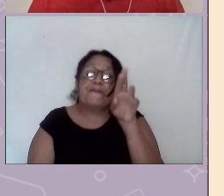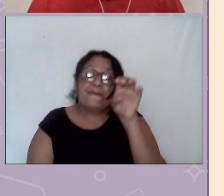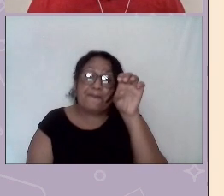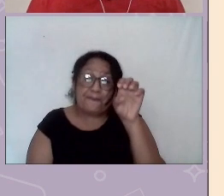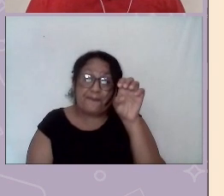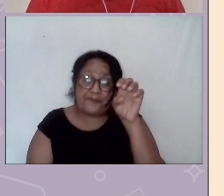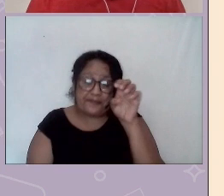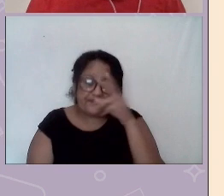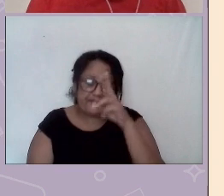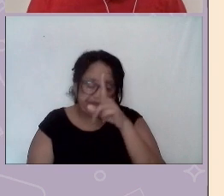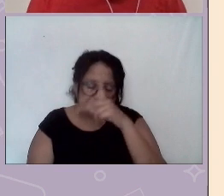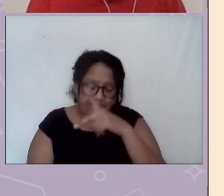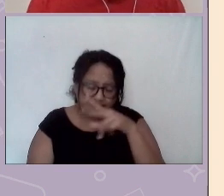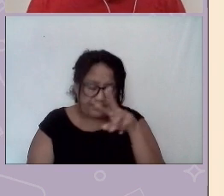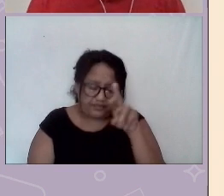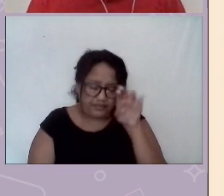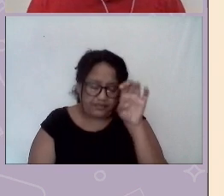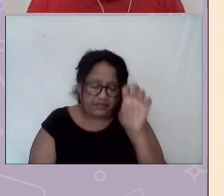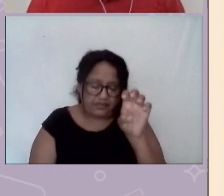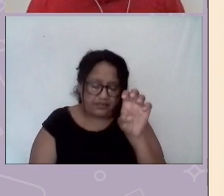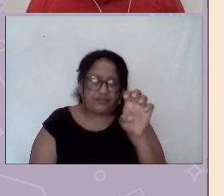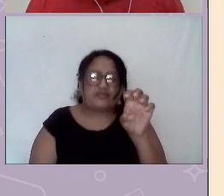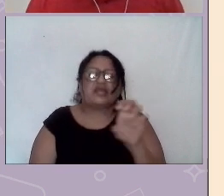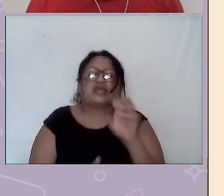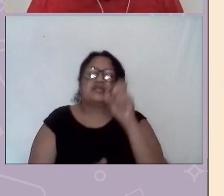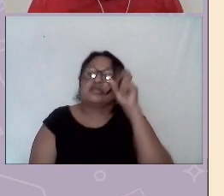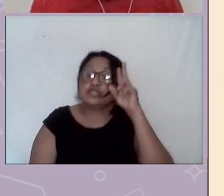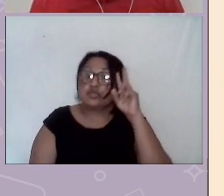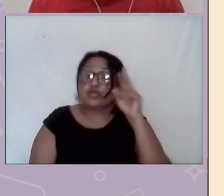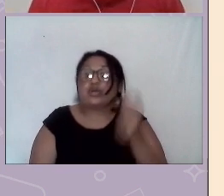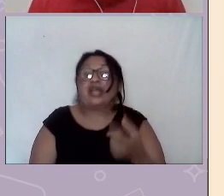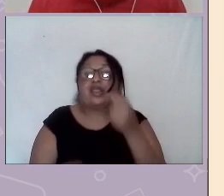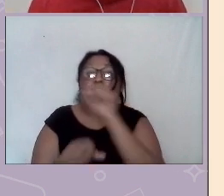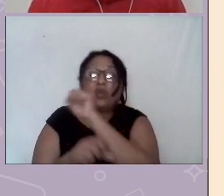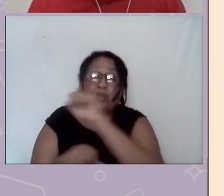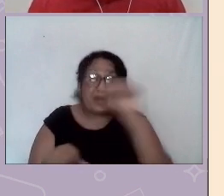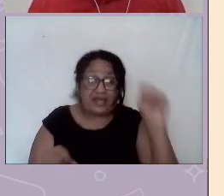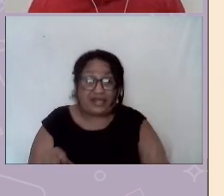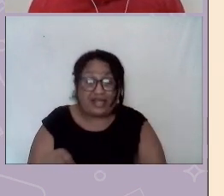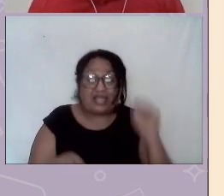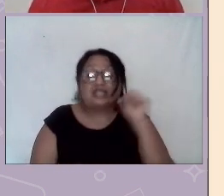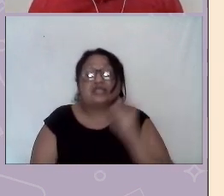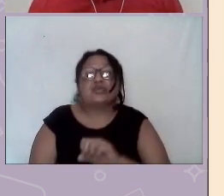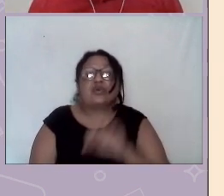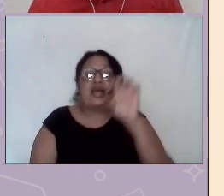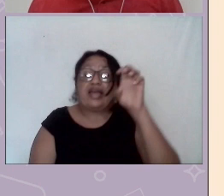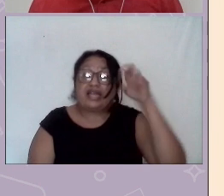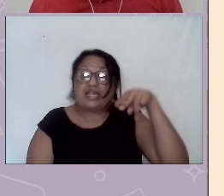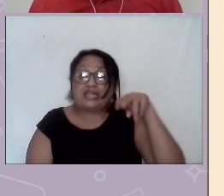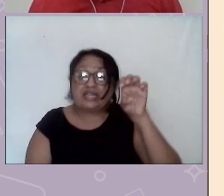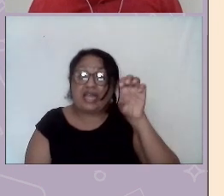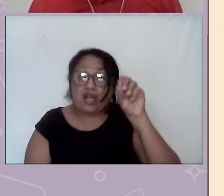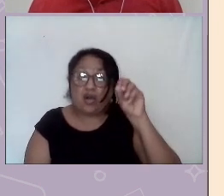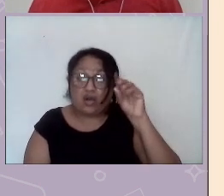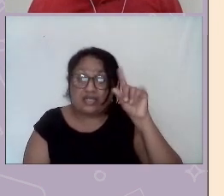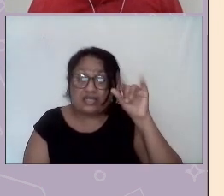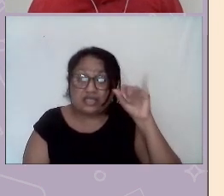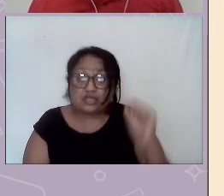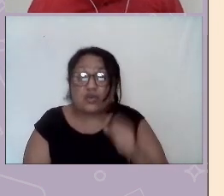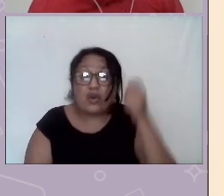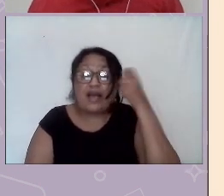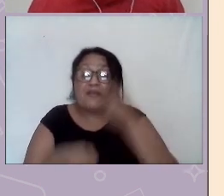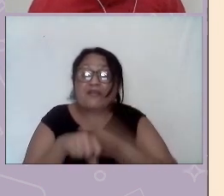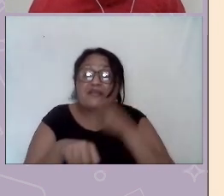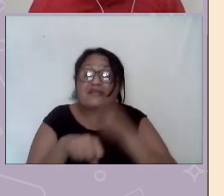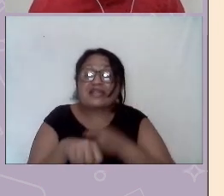ela diz que no período neolítico a pedra utilizada utilizada na produção de instrumentos começou